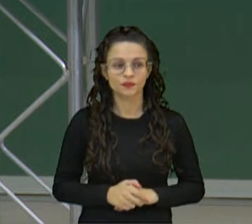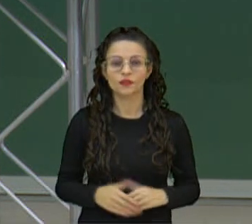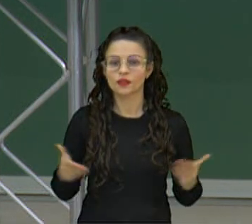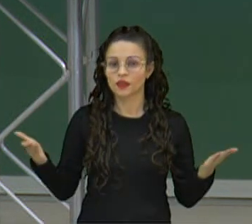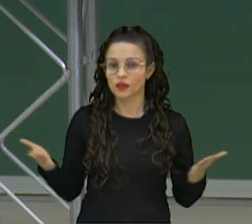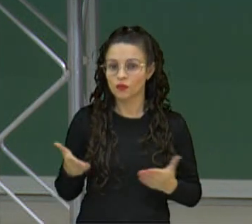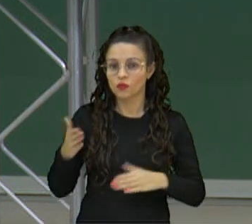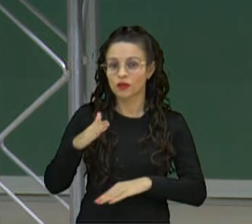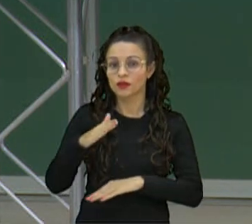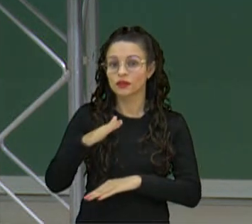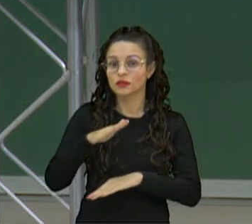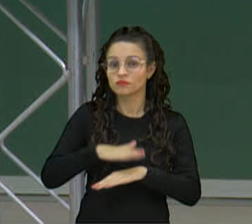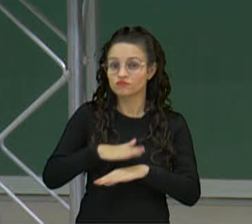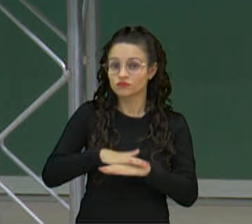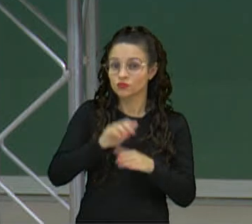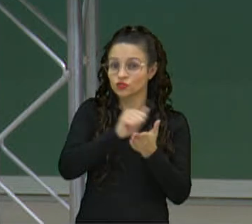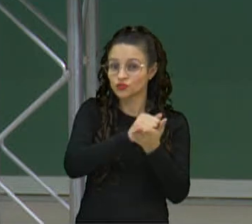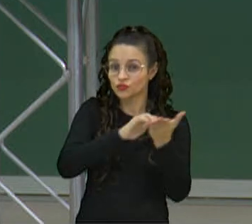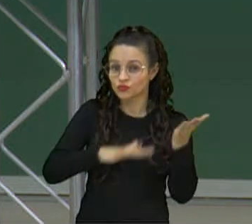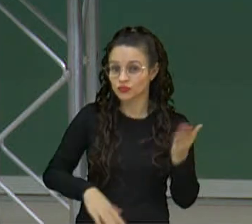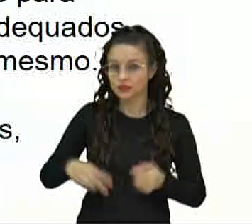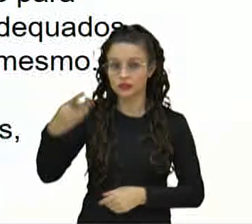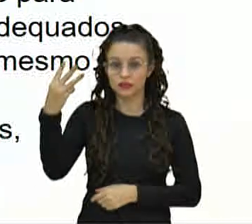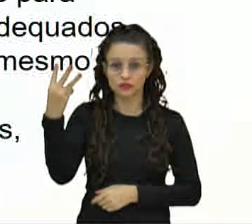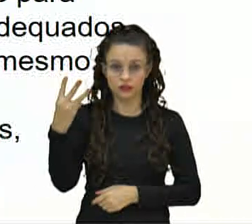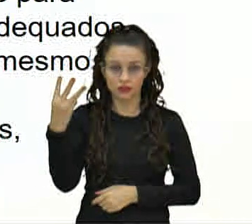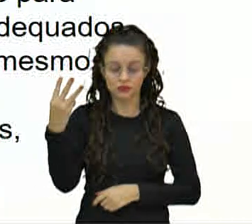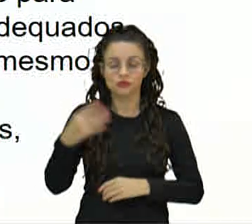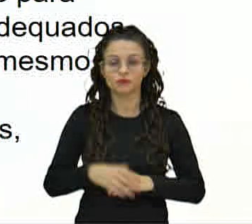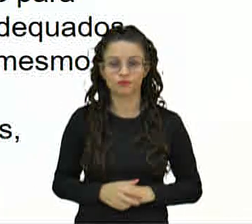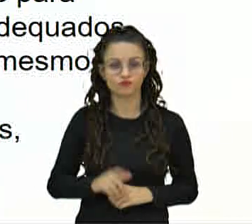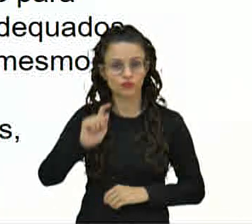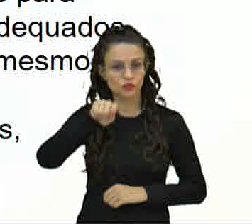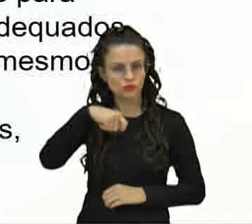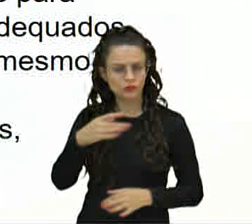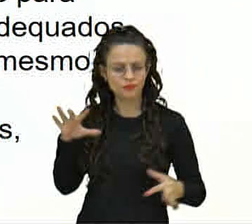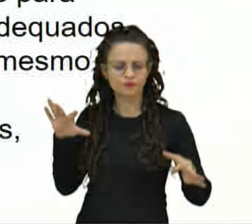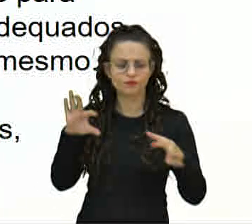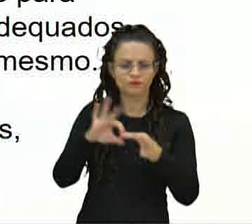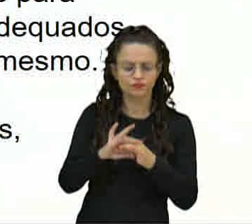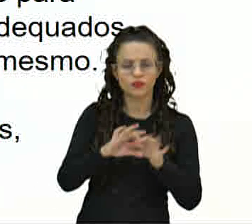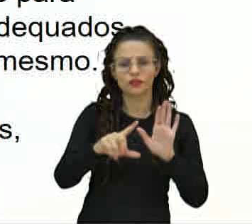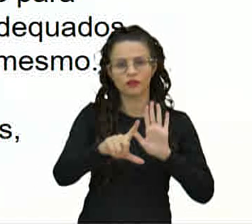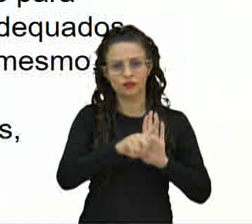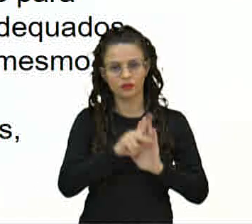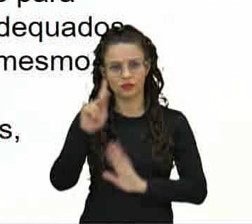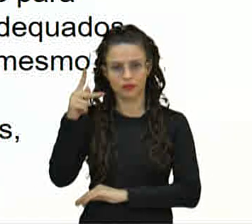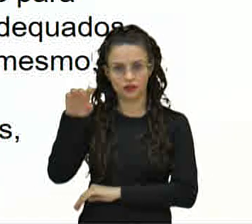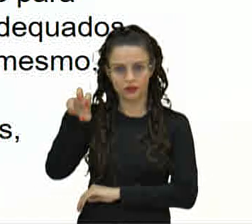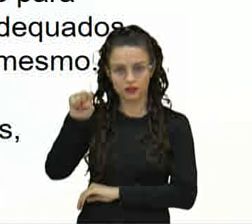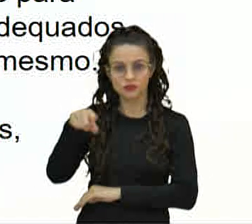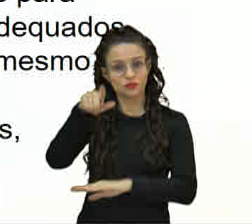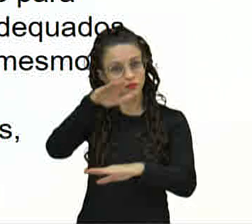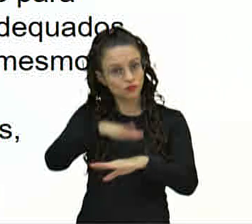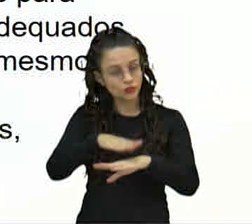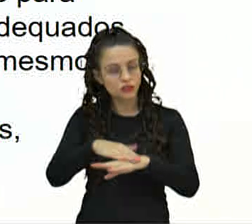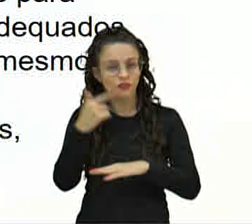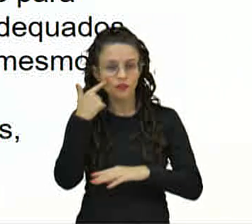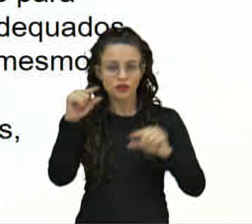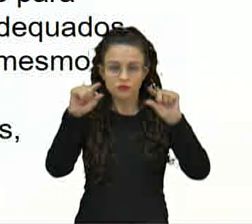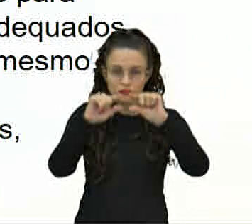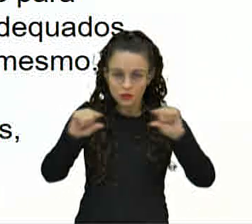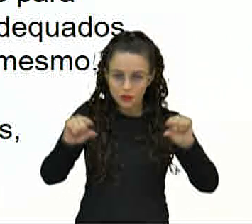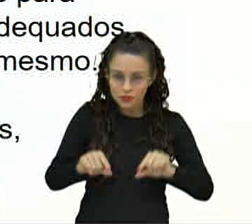Agora vamos para a atividade 3. Com respeito à lei de Hess, julgue os itens a seguir como verdadeiros